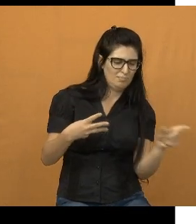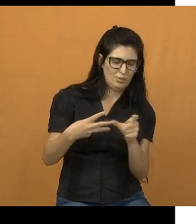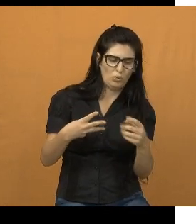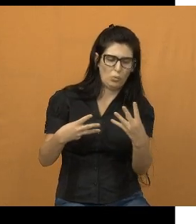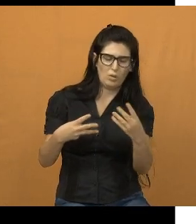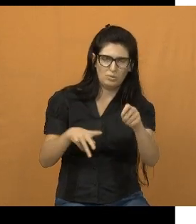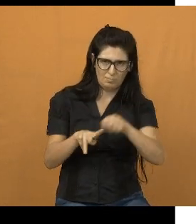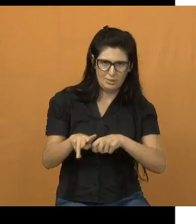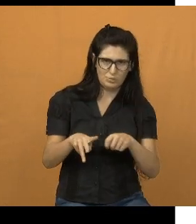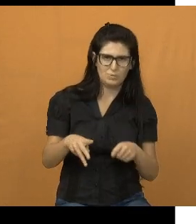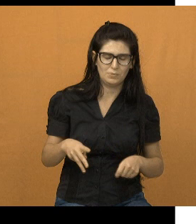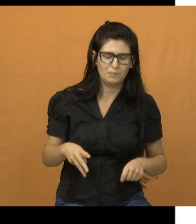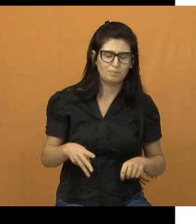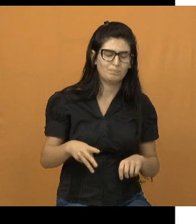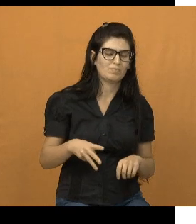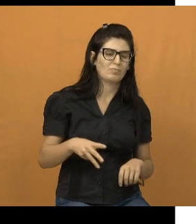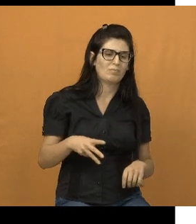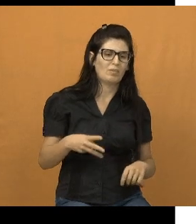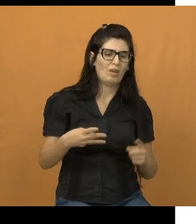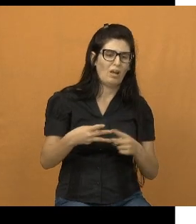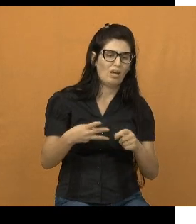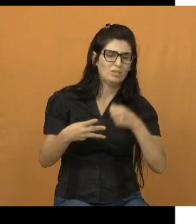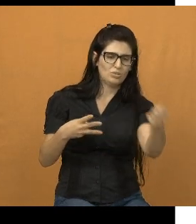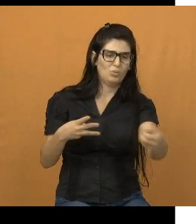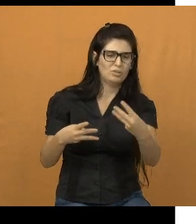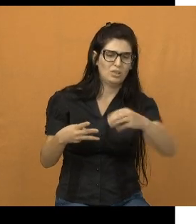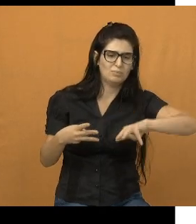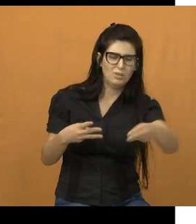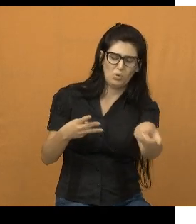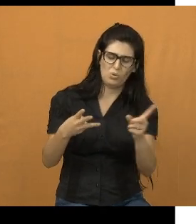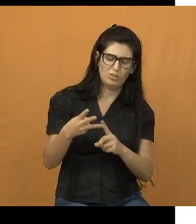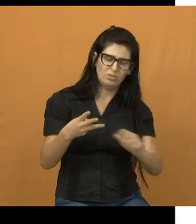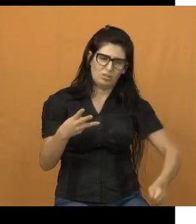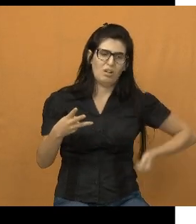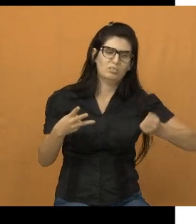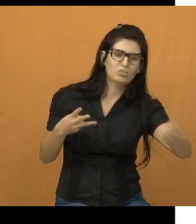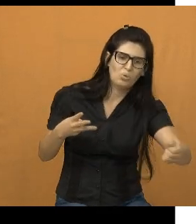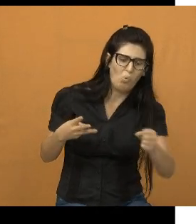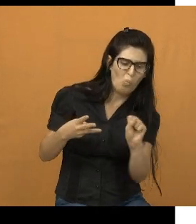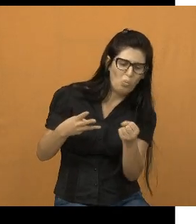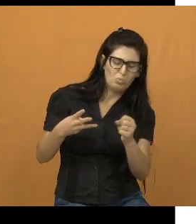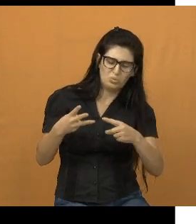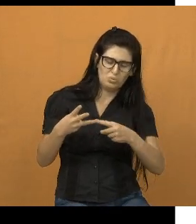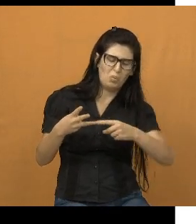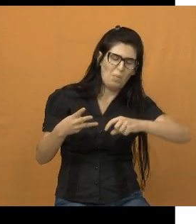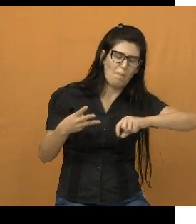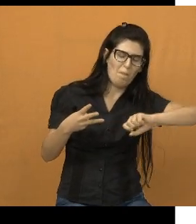terceiro, 8 milhões. Então, nós estamos falando aí de 7, 8,